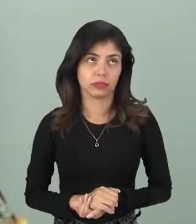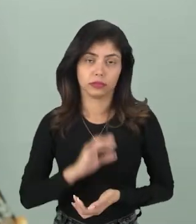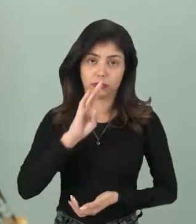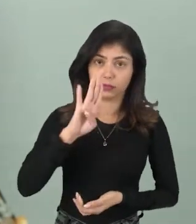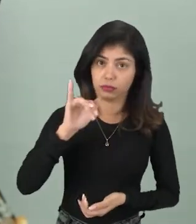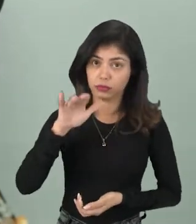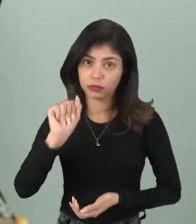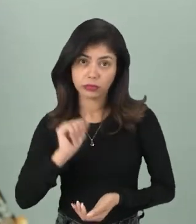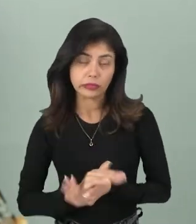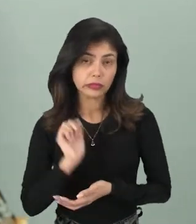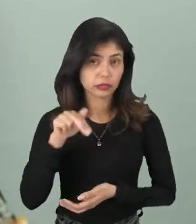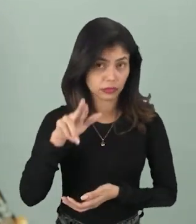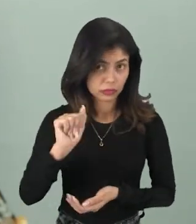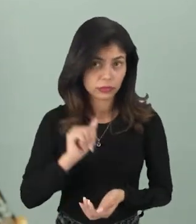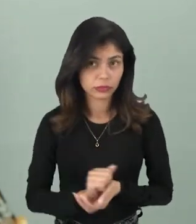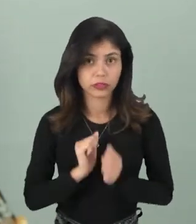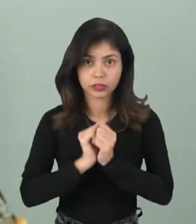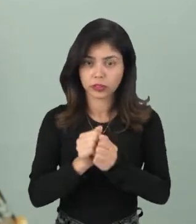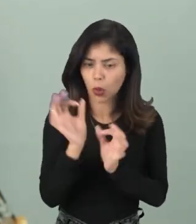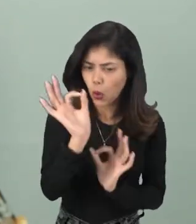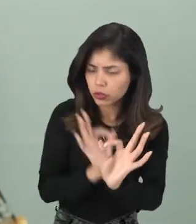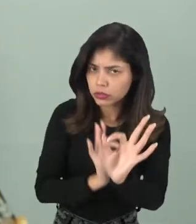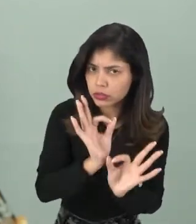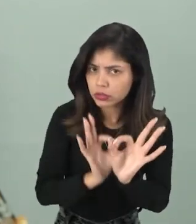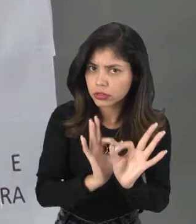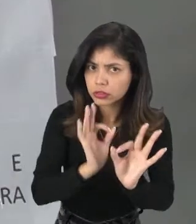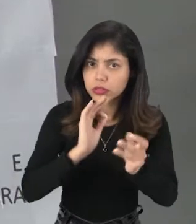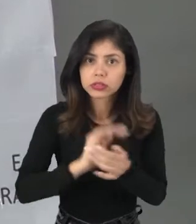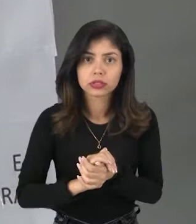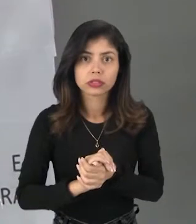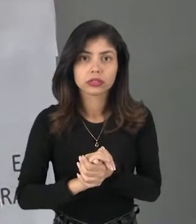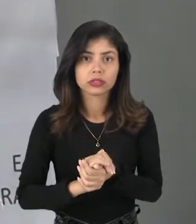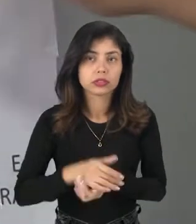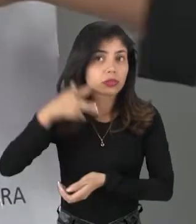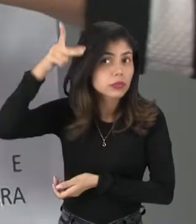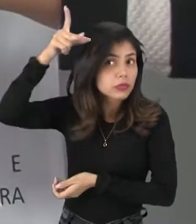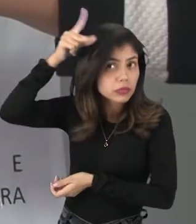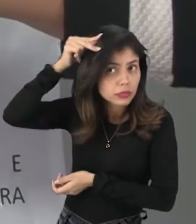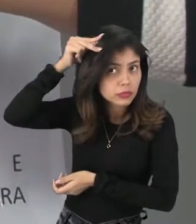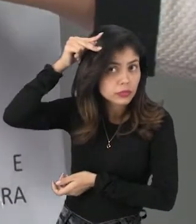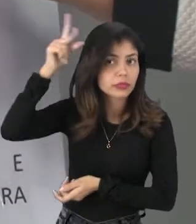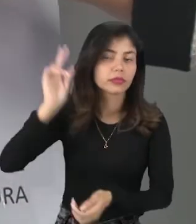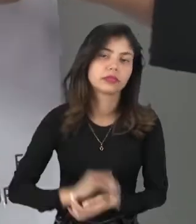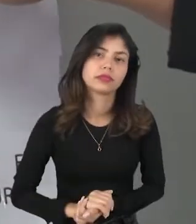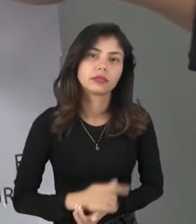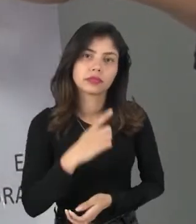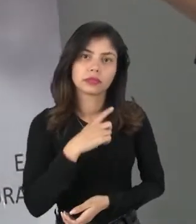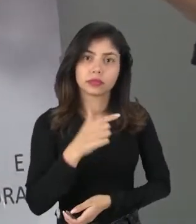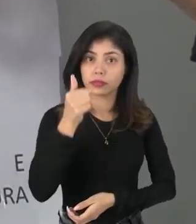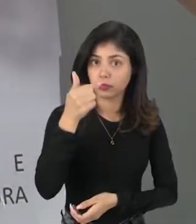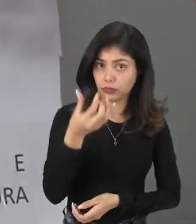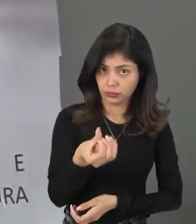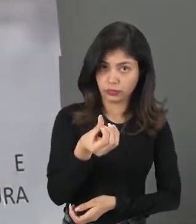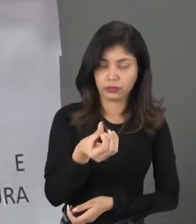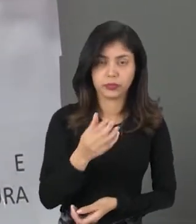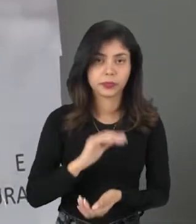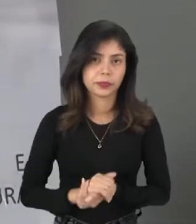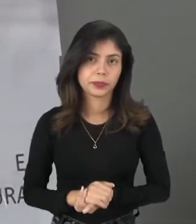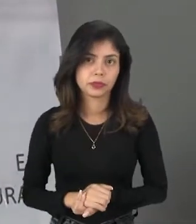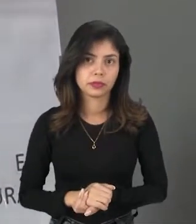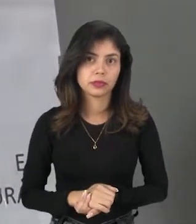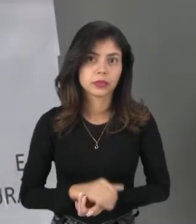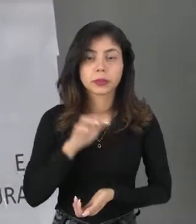Bianca e a Ana Júlia estava organizando os seus laços de cabelo Bianca tem seis laços